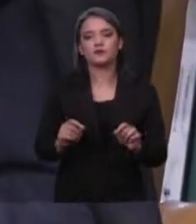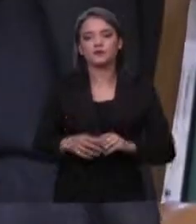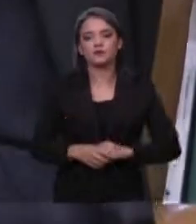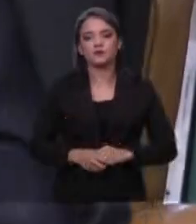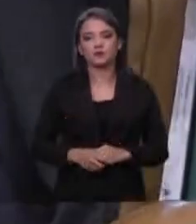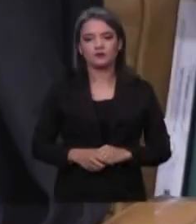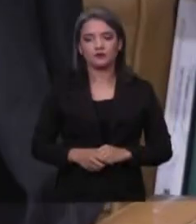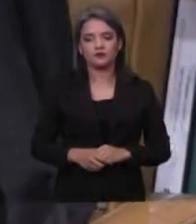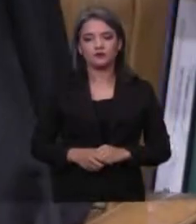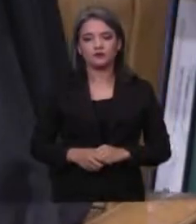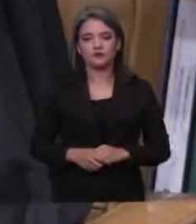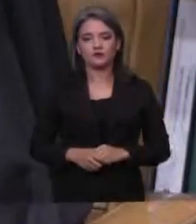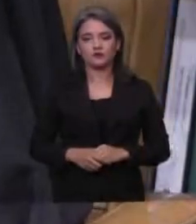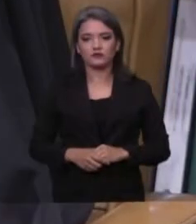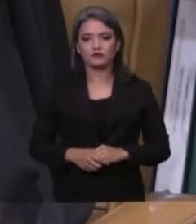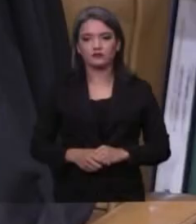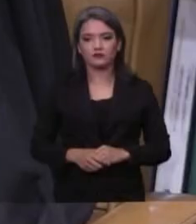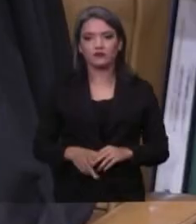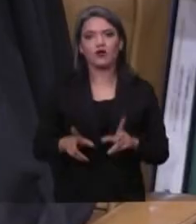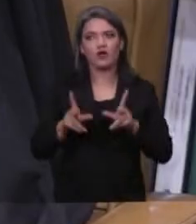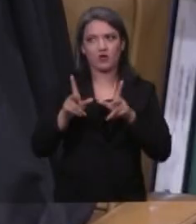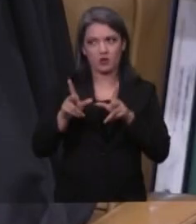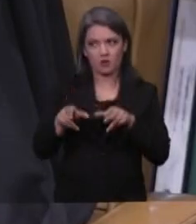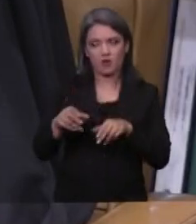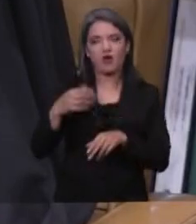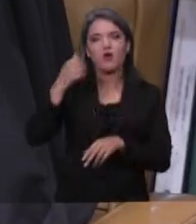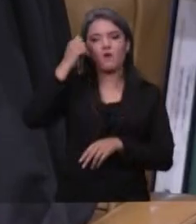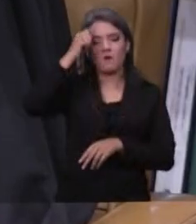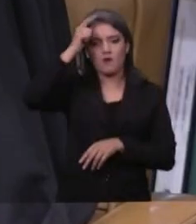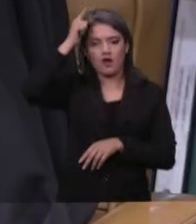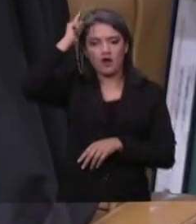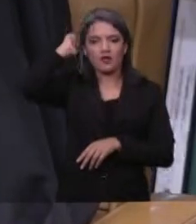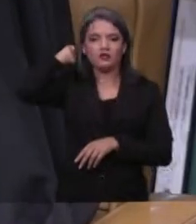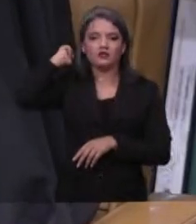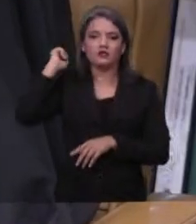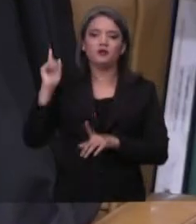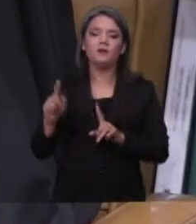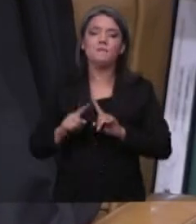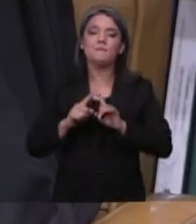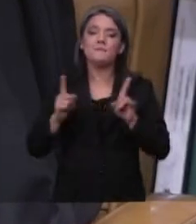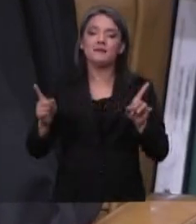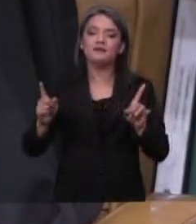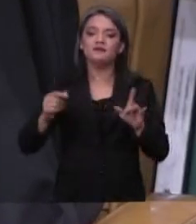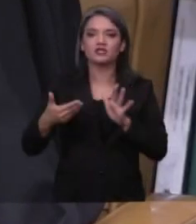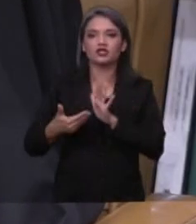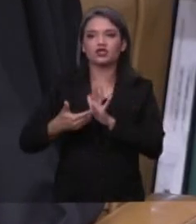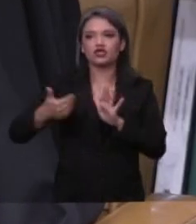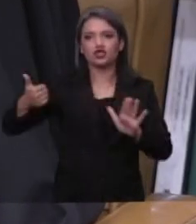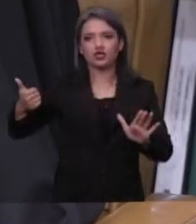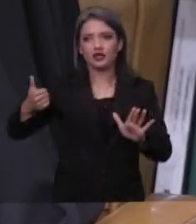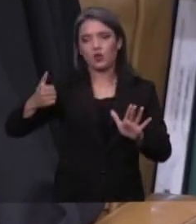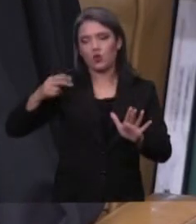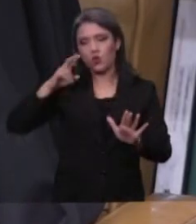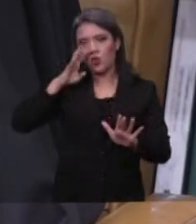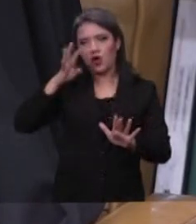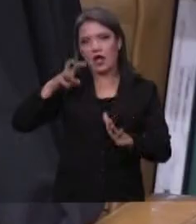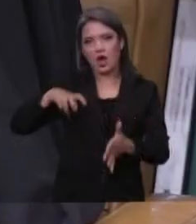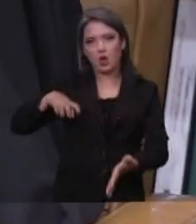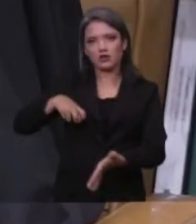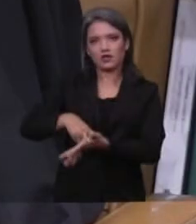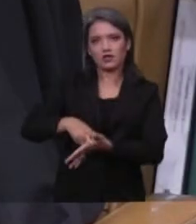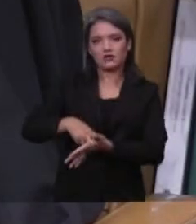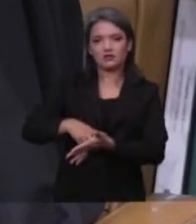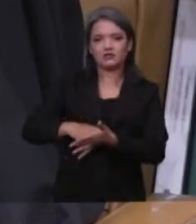à dosimetria feita pelo eminente relator, apenas deduzida a condenação pelo crime